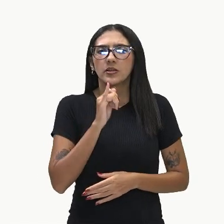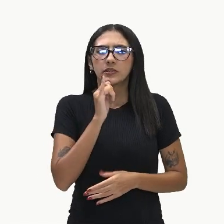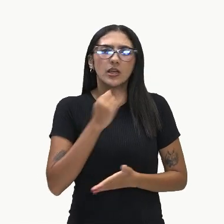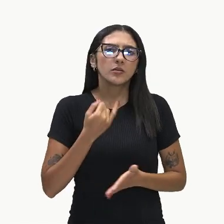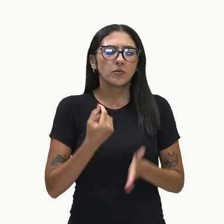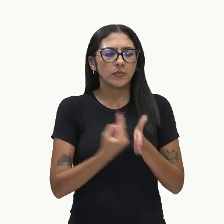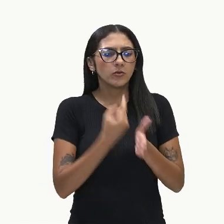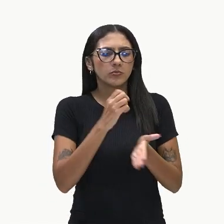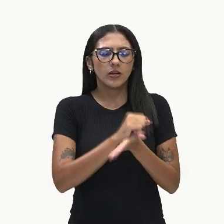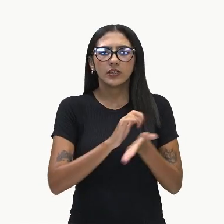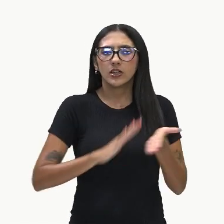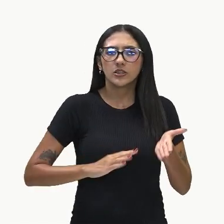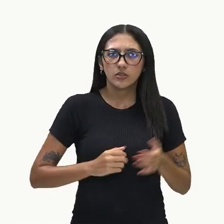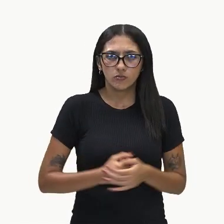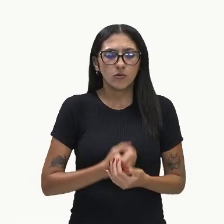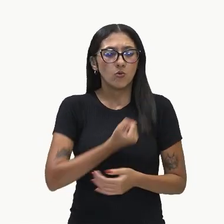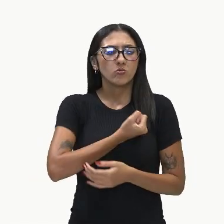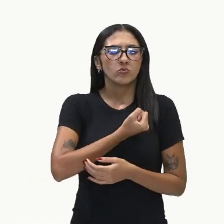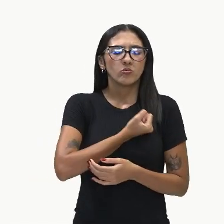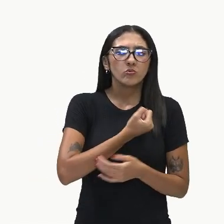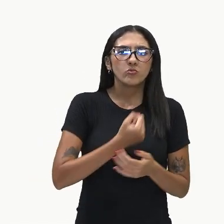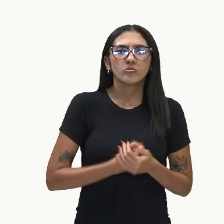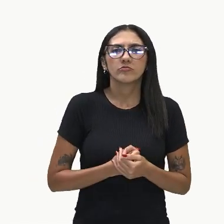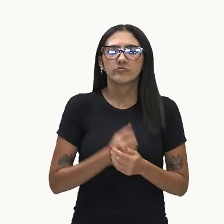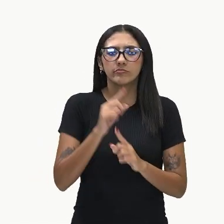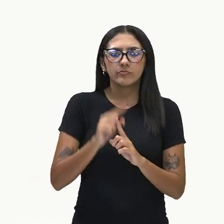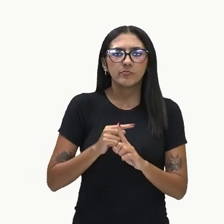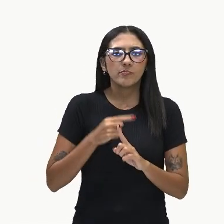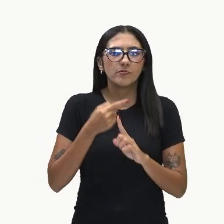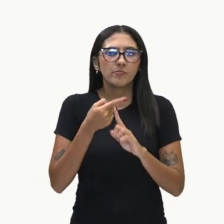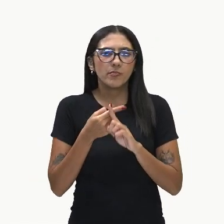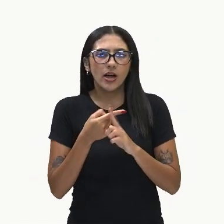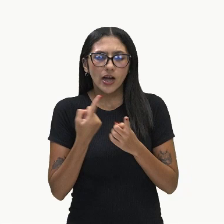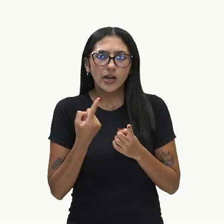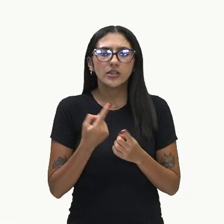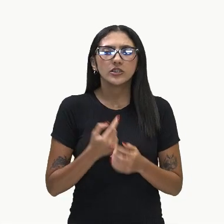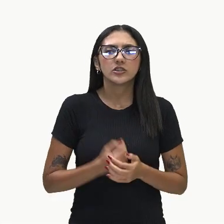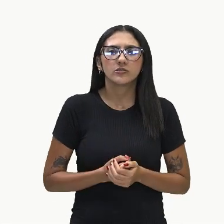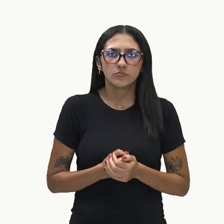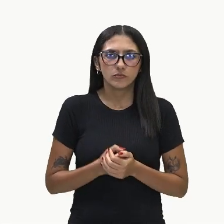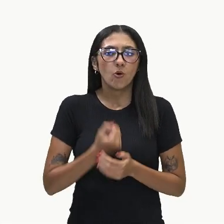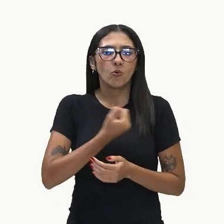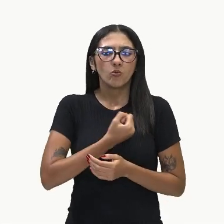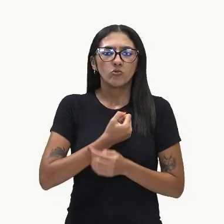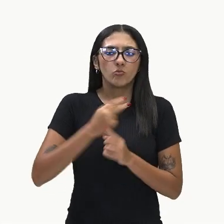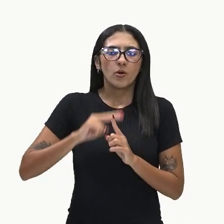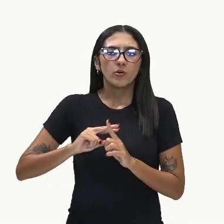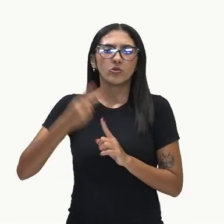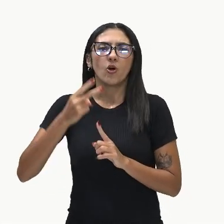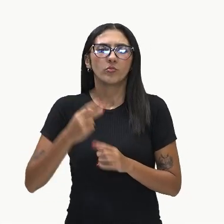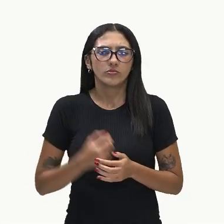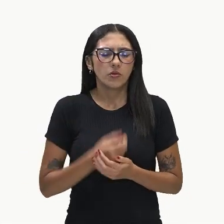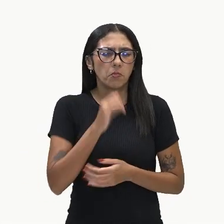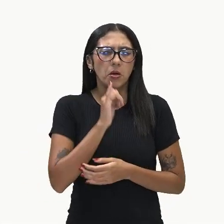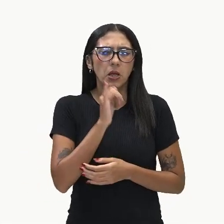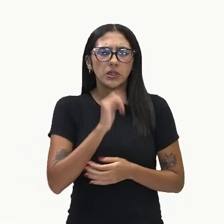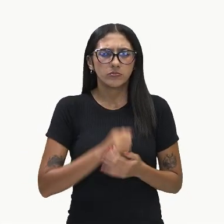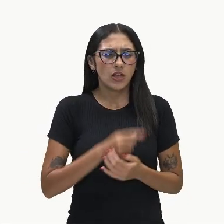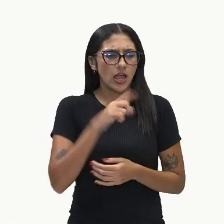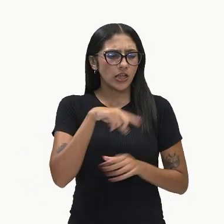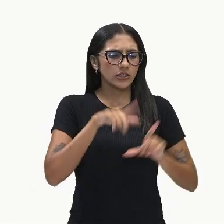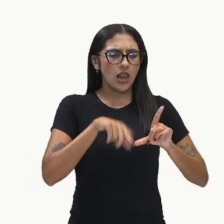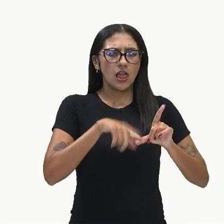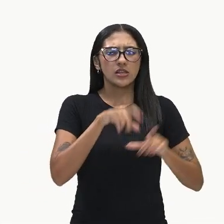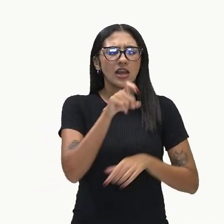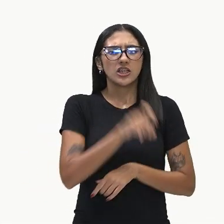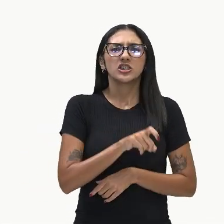um número mais o dobro, né? Um número mais o seu dobro, por exemplo, aqui um número, eu sei qual é ele?